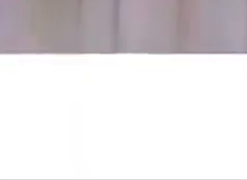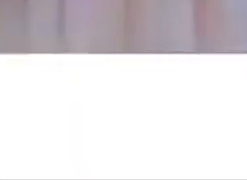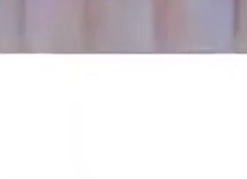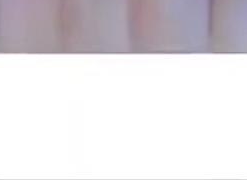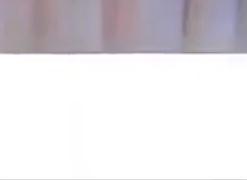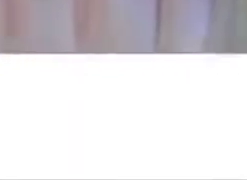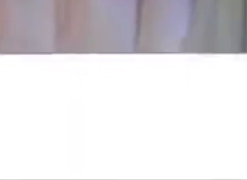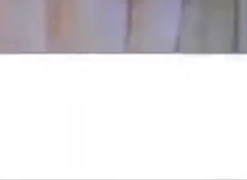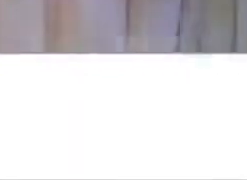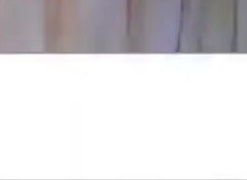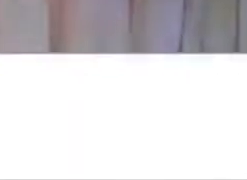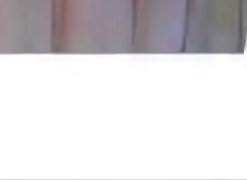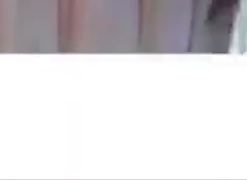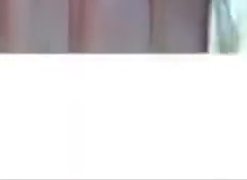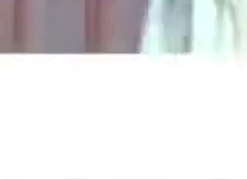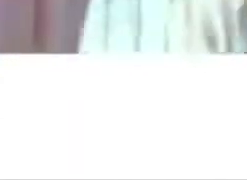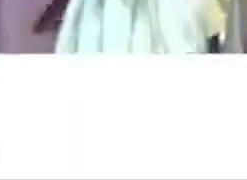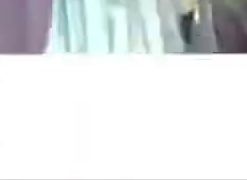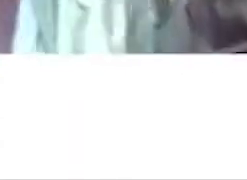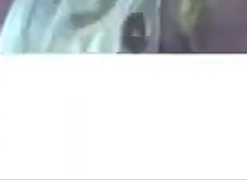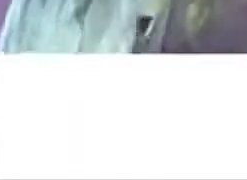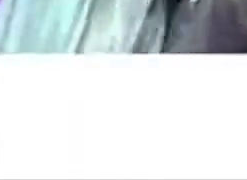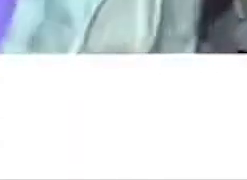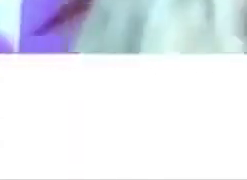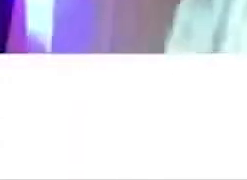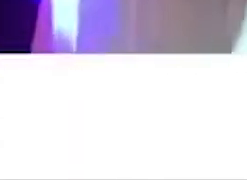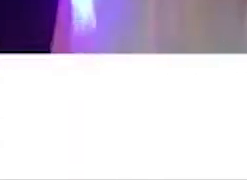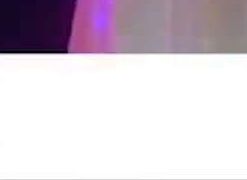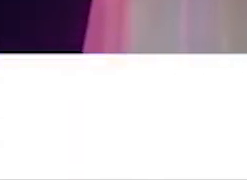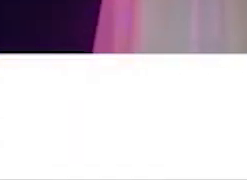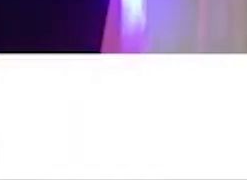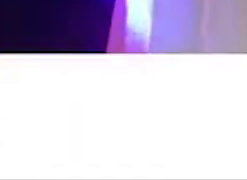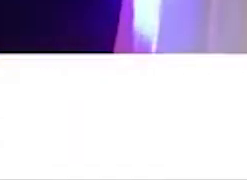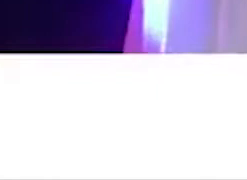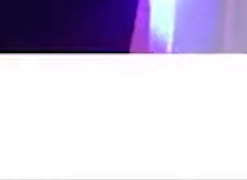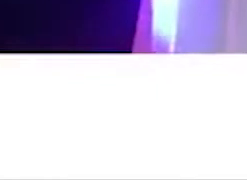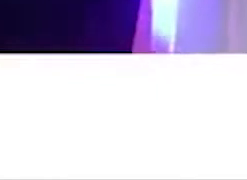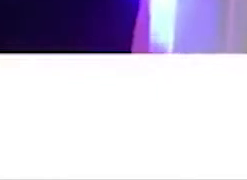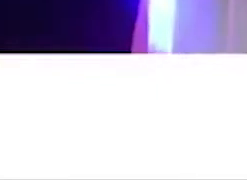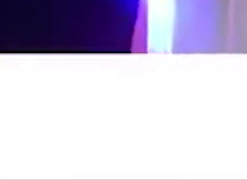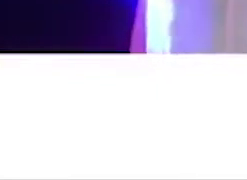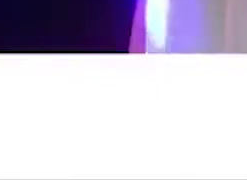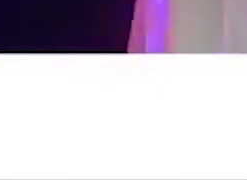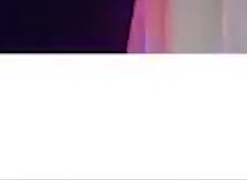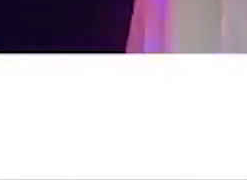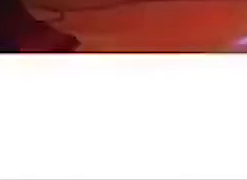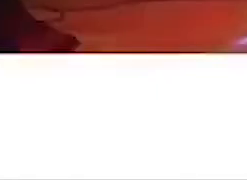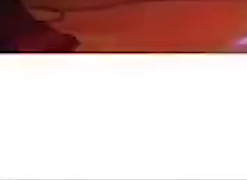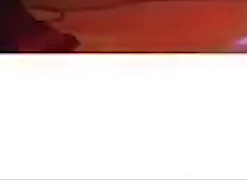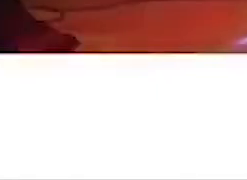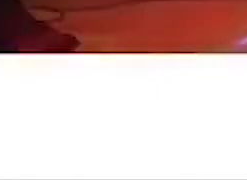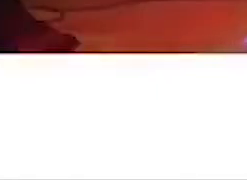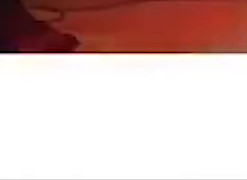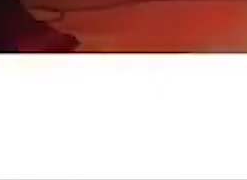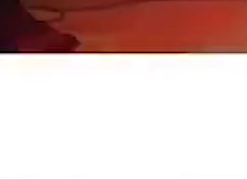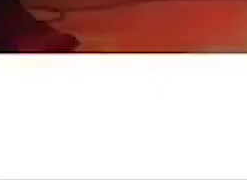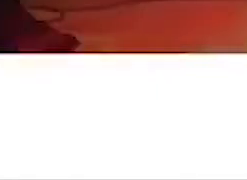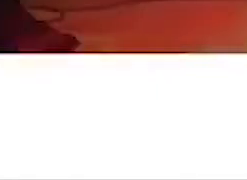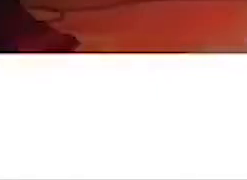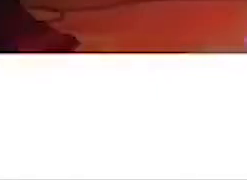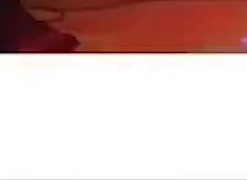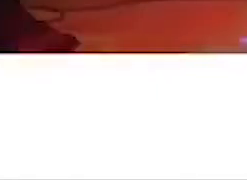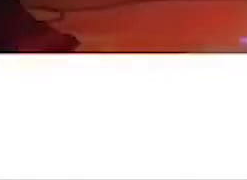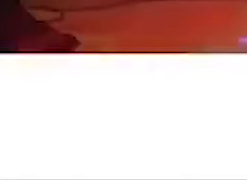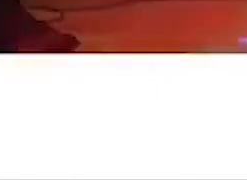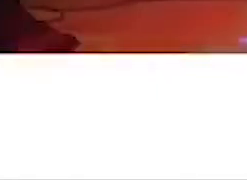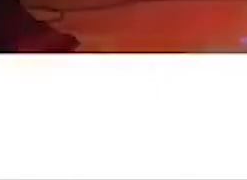estava quieto com um olhar diferente, daqueles que dói na alma, daqueles